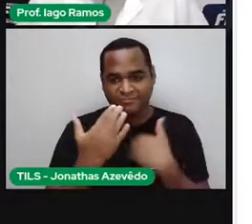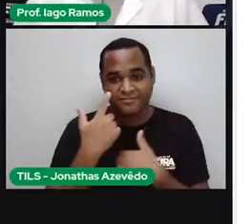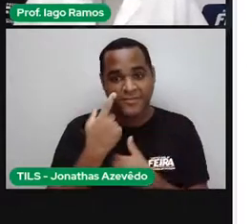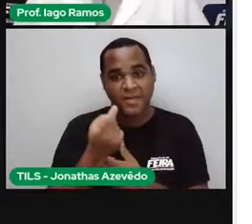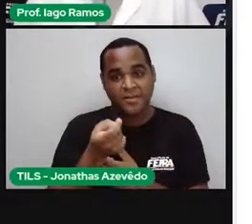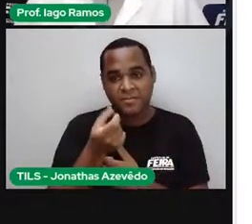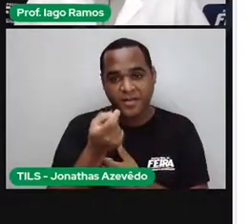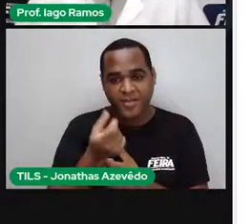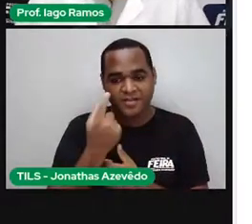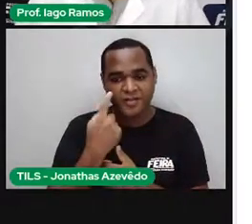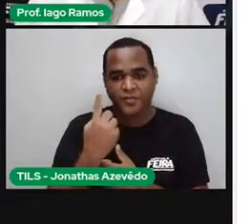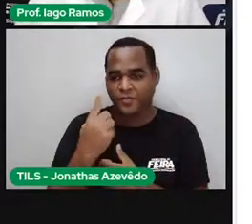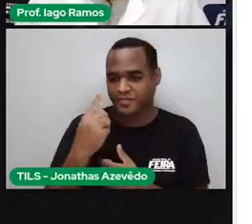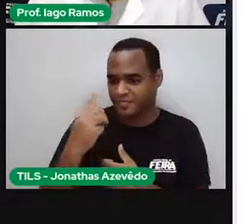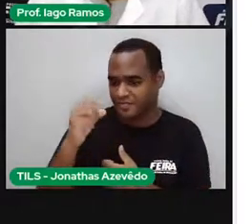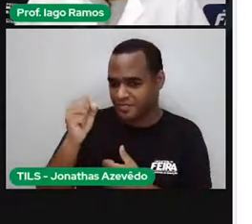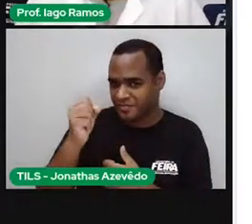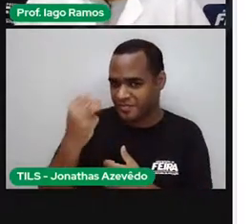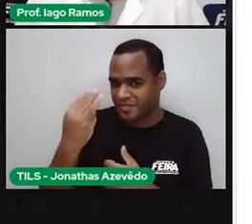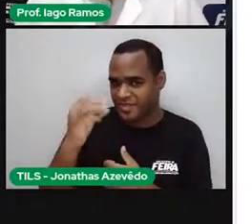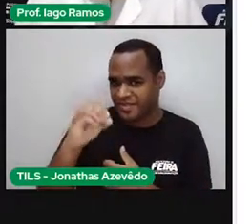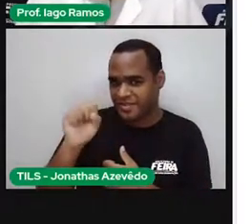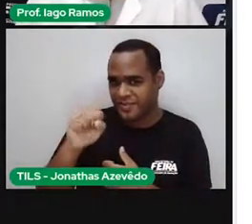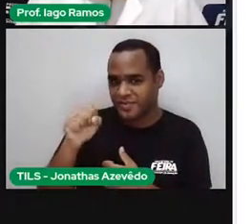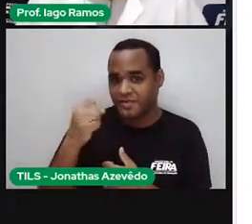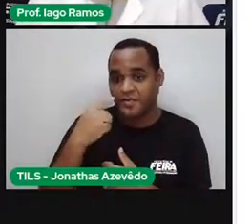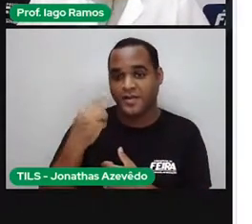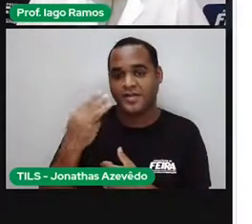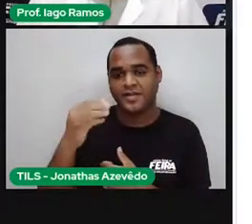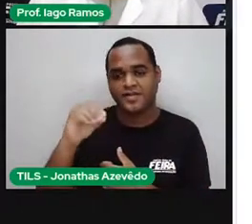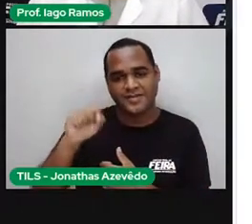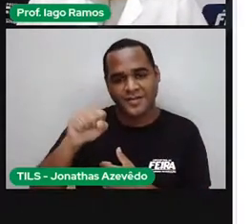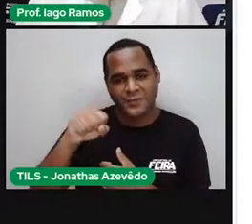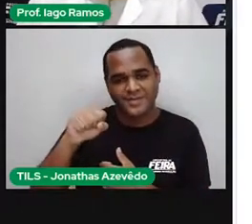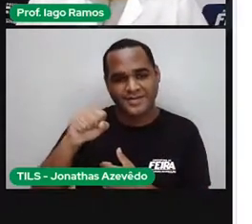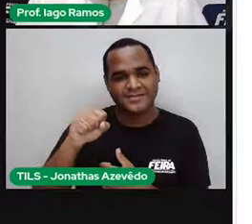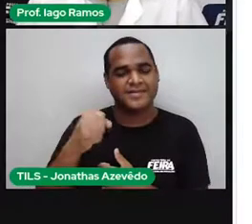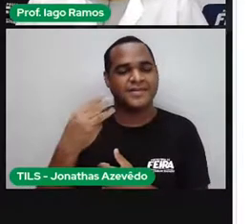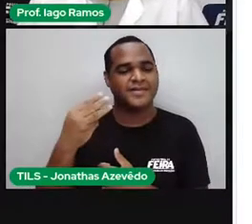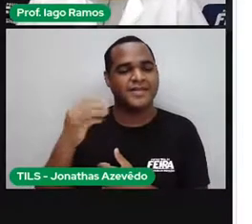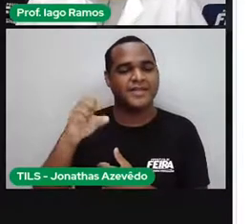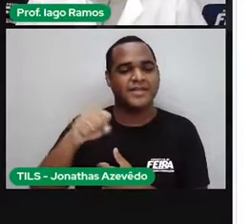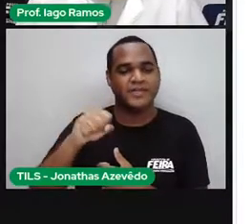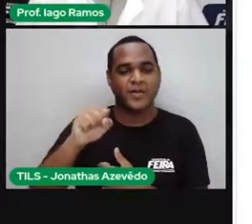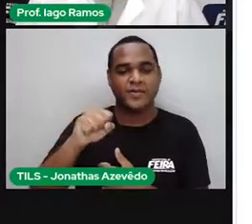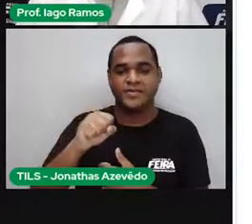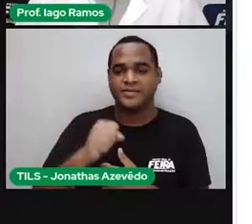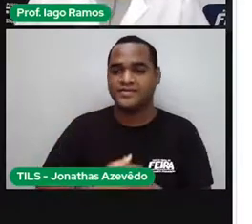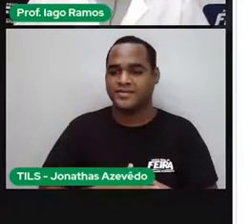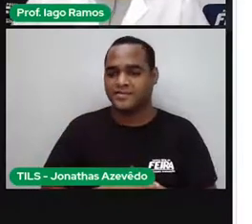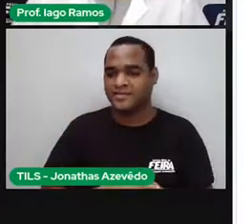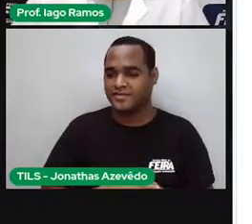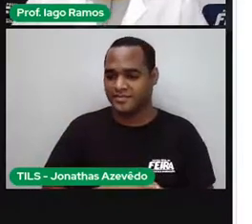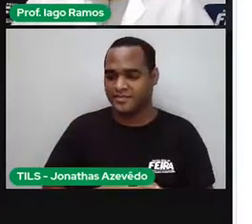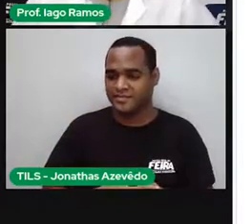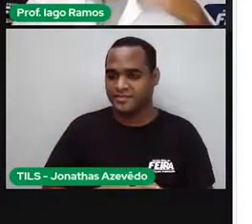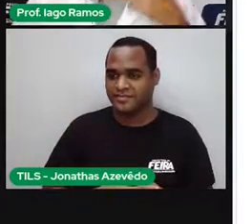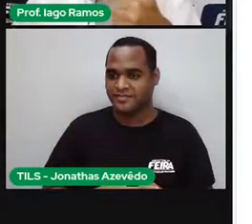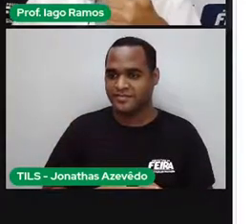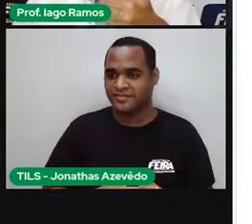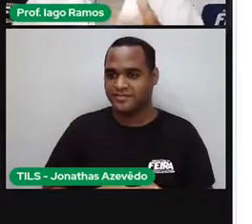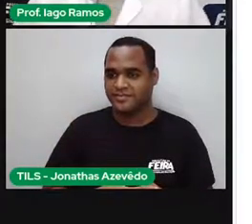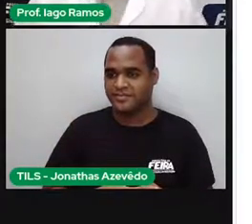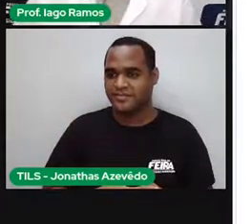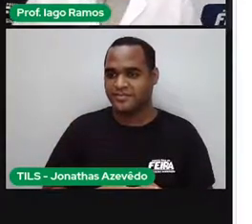próximos de um minuto e meio agora voltando meio minuto 30 segundos é para eu fazer